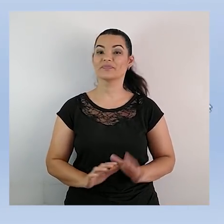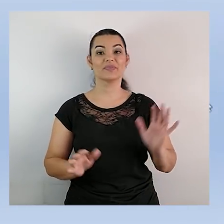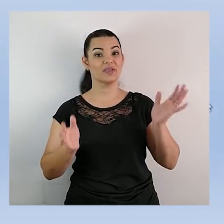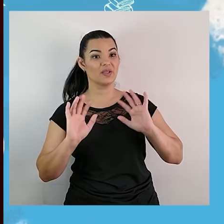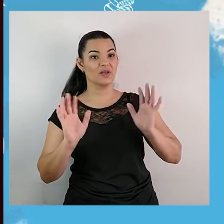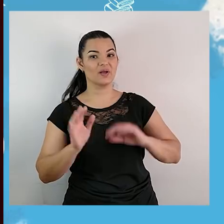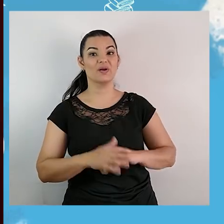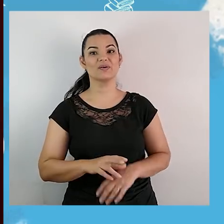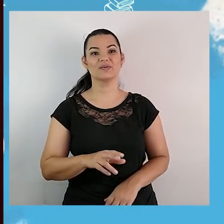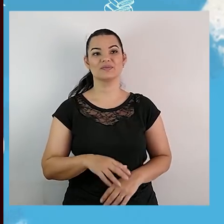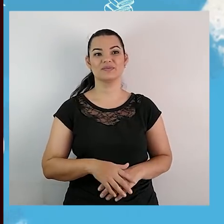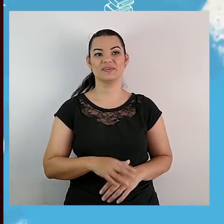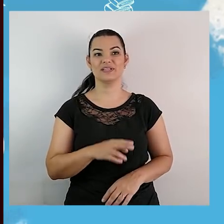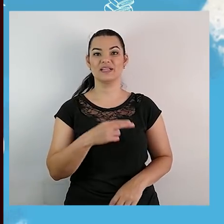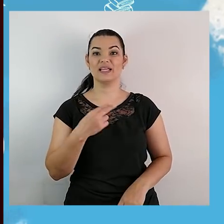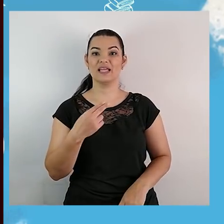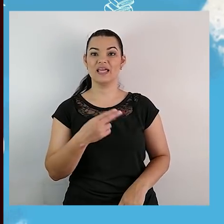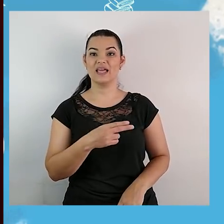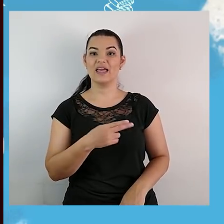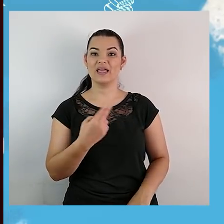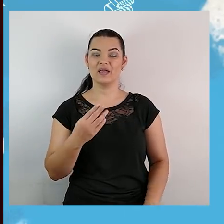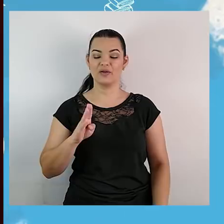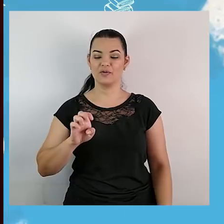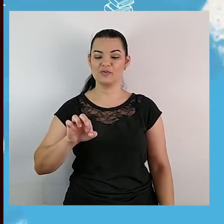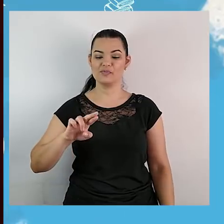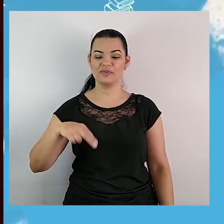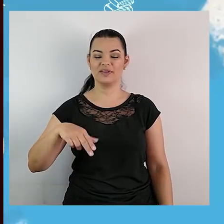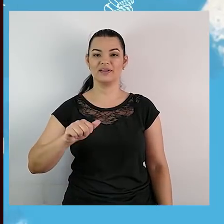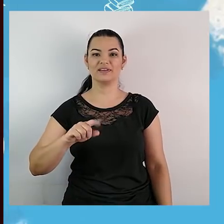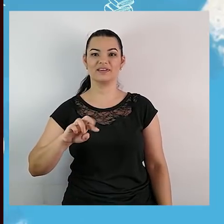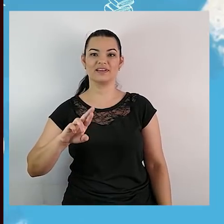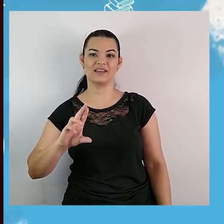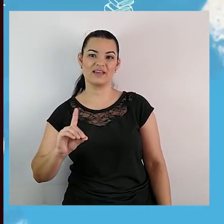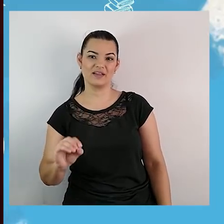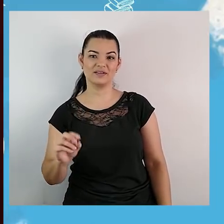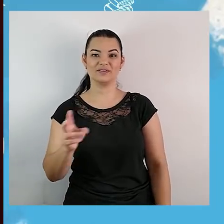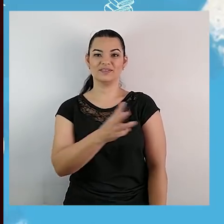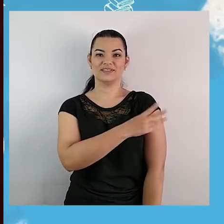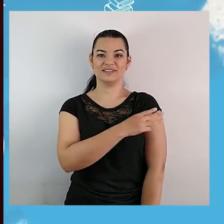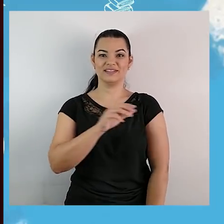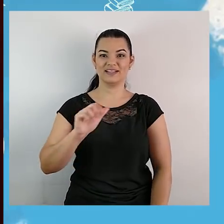dúvida? Oi, meu nome é Bernardo, sou do terceiro ano lá,